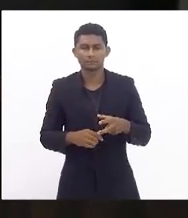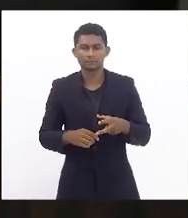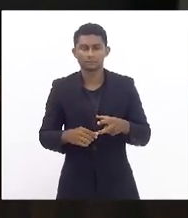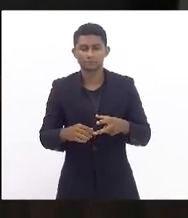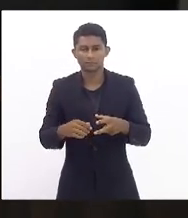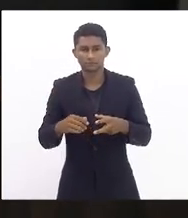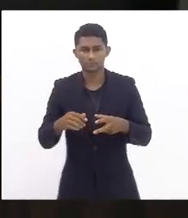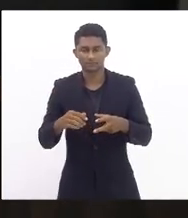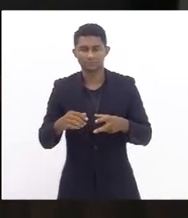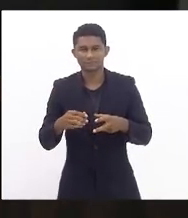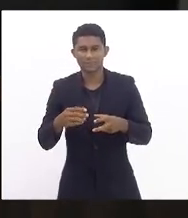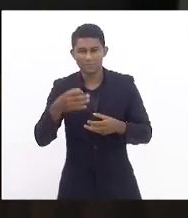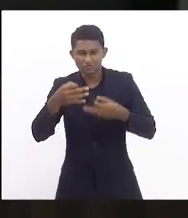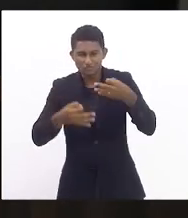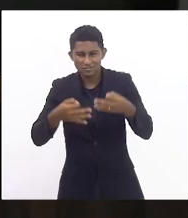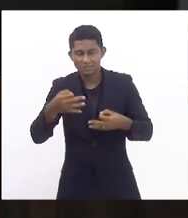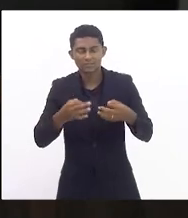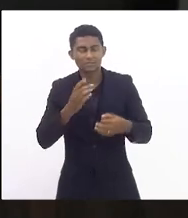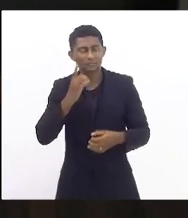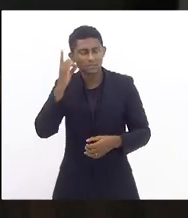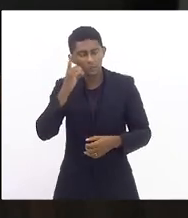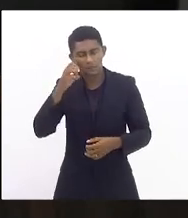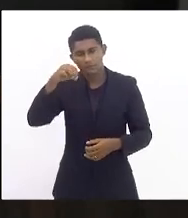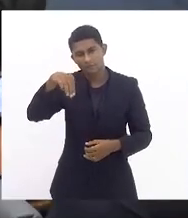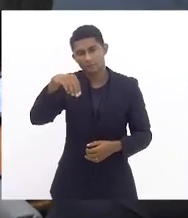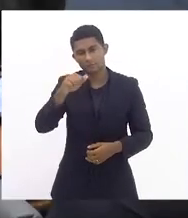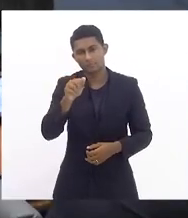de Constituição e Justiça, deputado Márcio Pacheco.